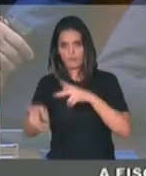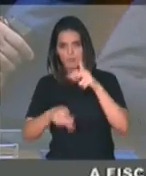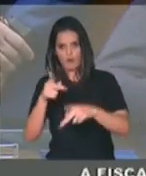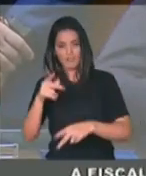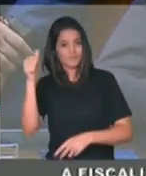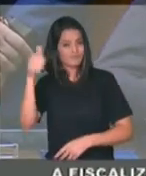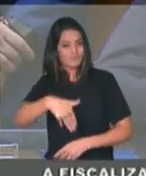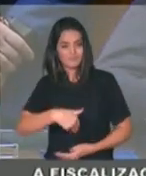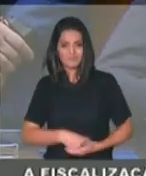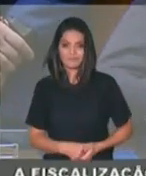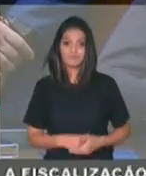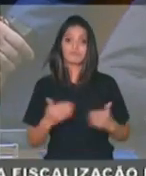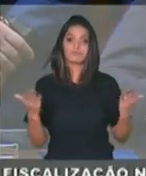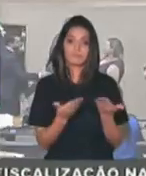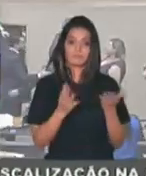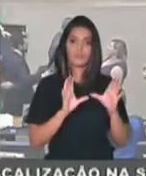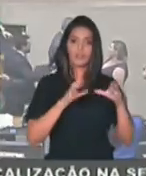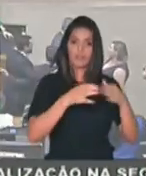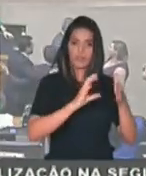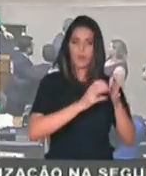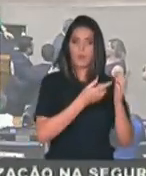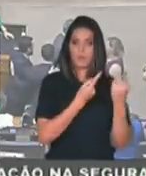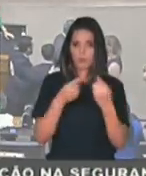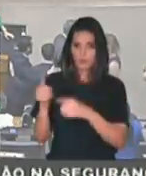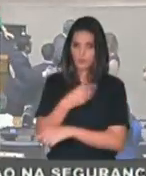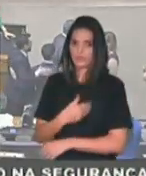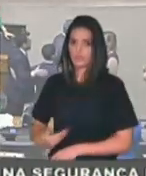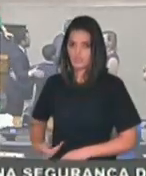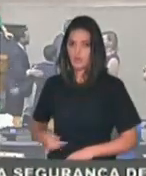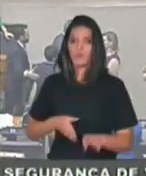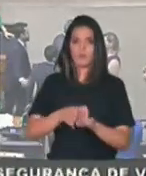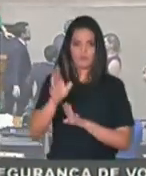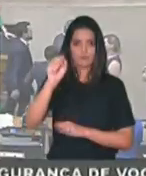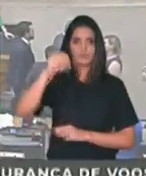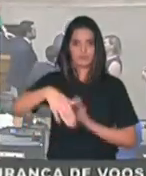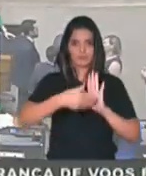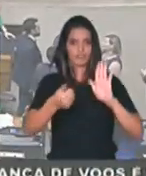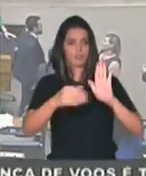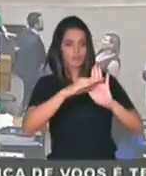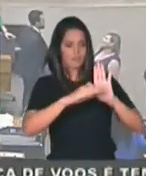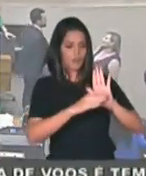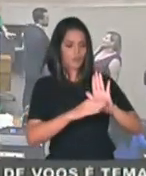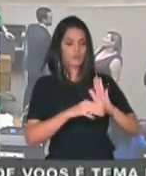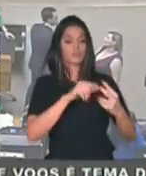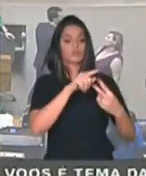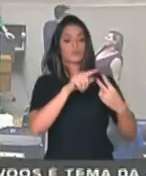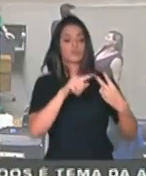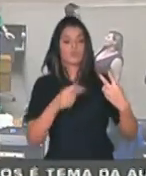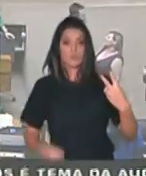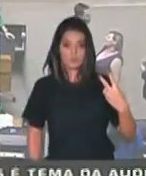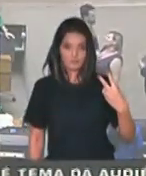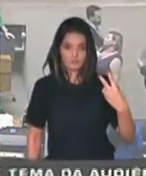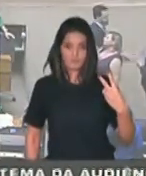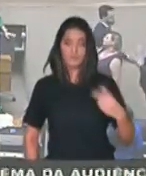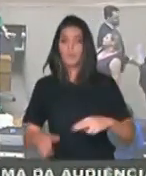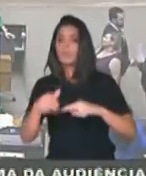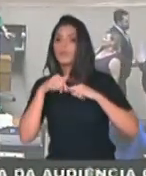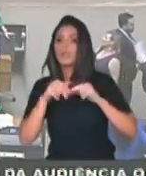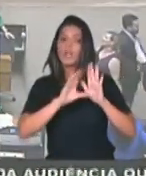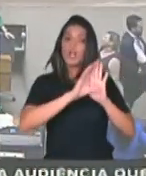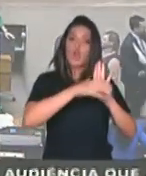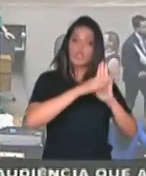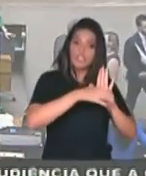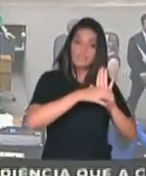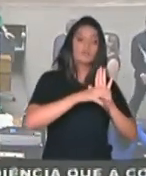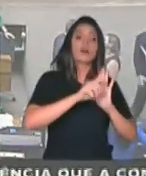Presidente, a oposição orienta sim a retirada de pauta por duas razões. Primeiro, por uma questão conceitual. Para nós,